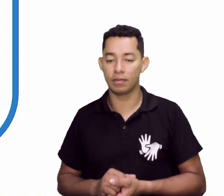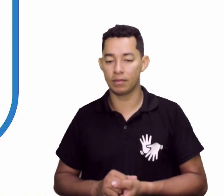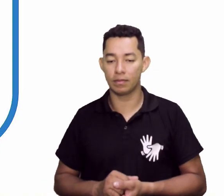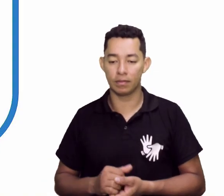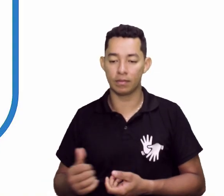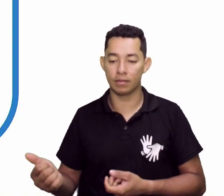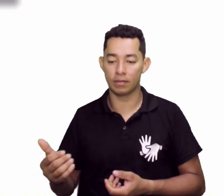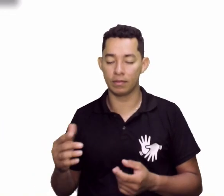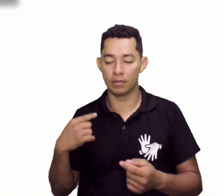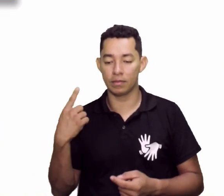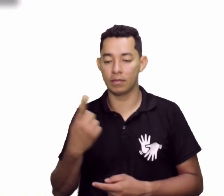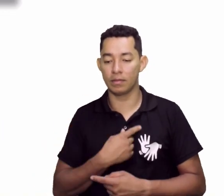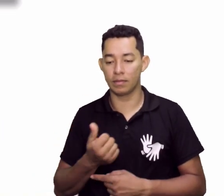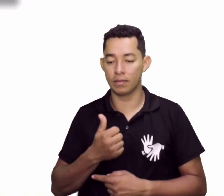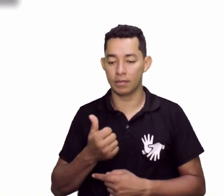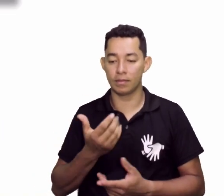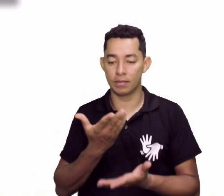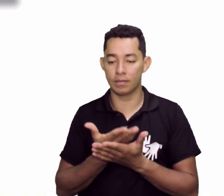primeira aula de hoje